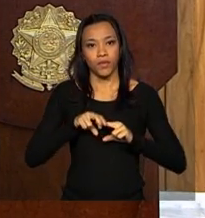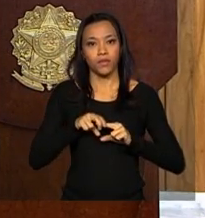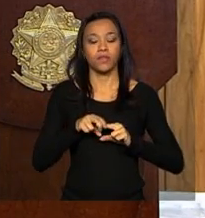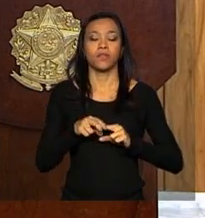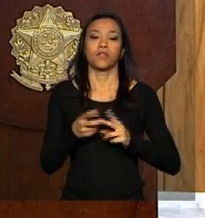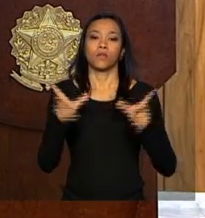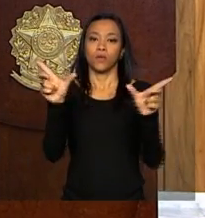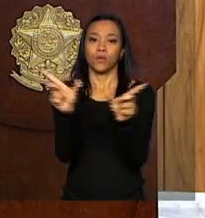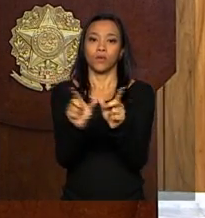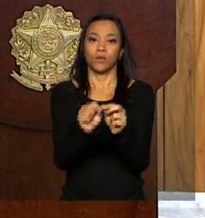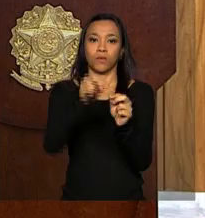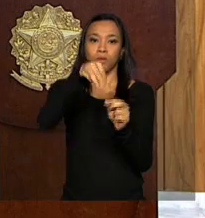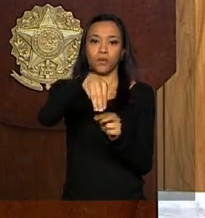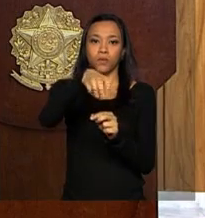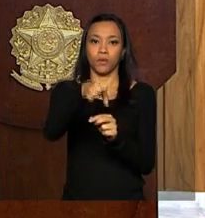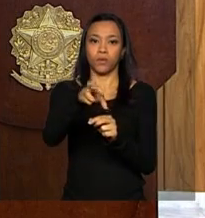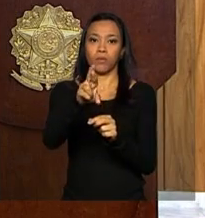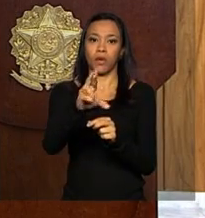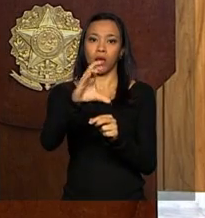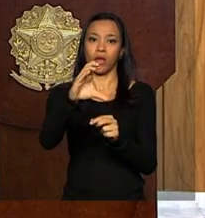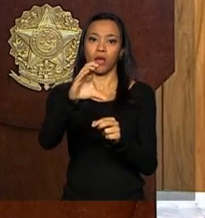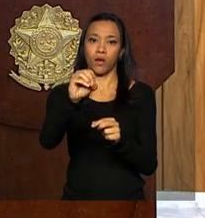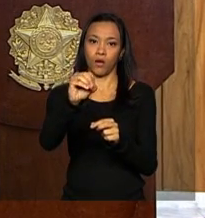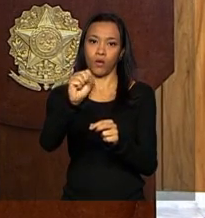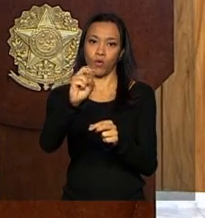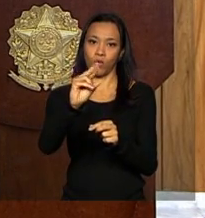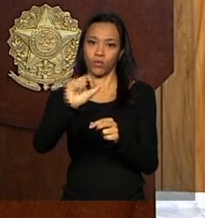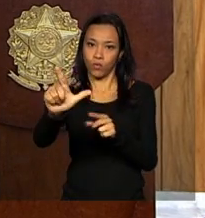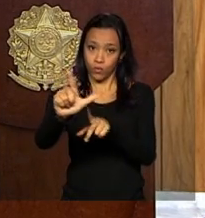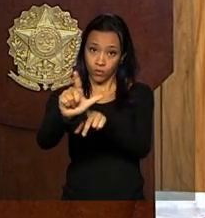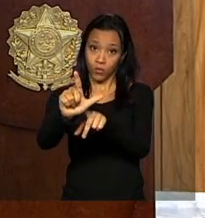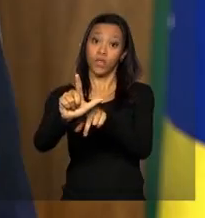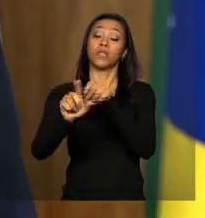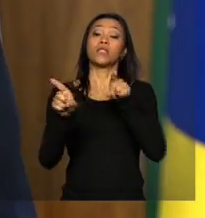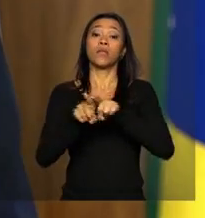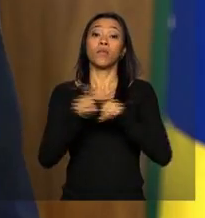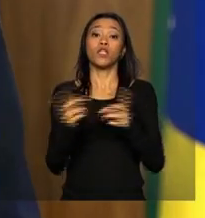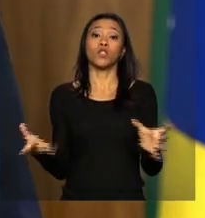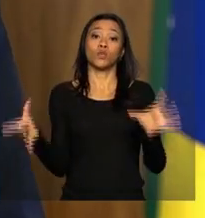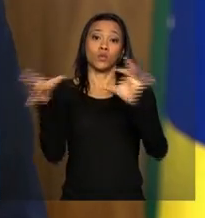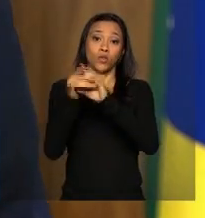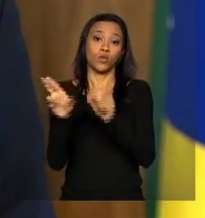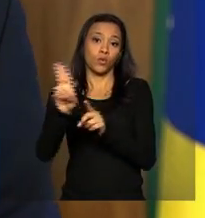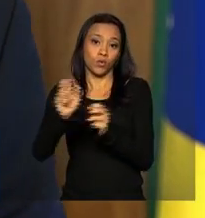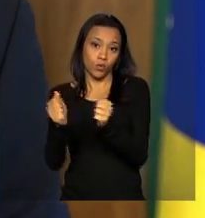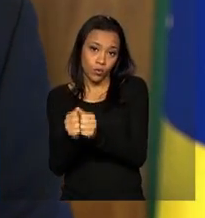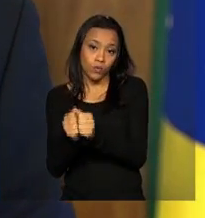do Mercosul com a União Europeia é um objetivo prioritário,